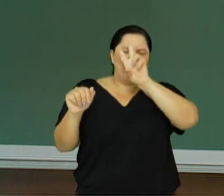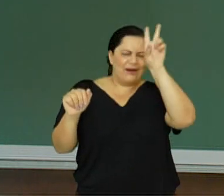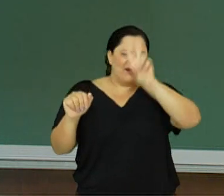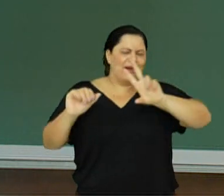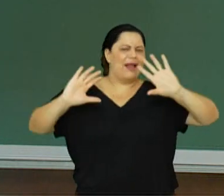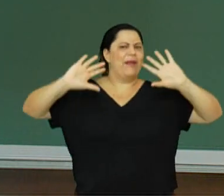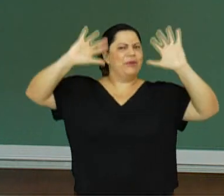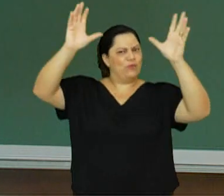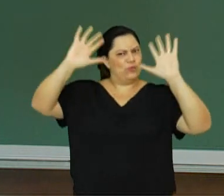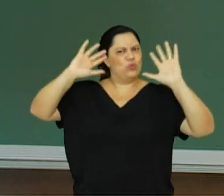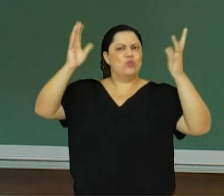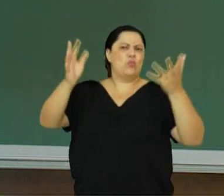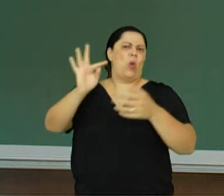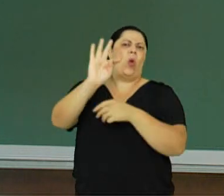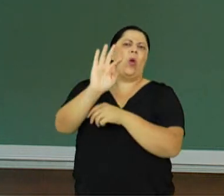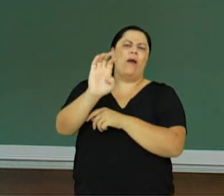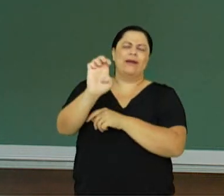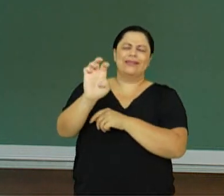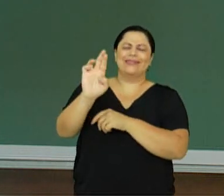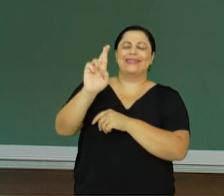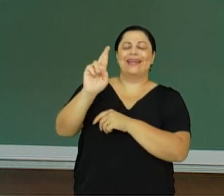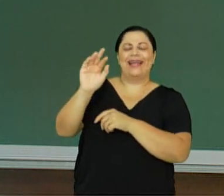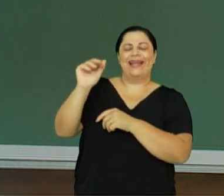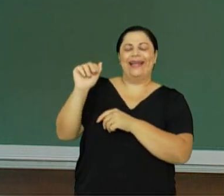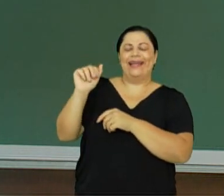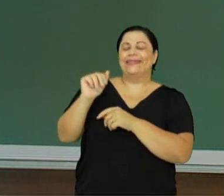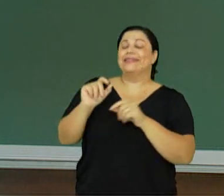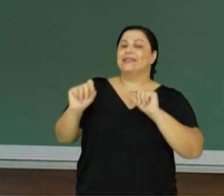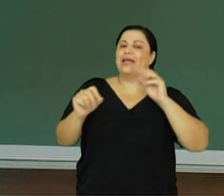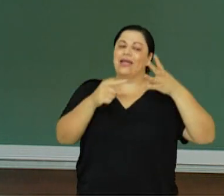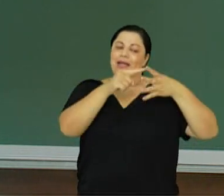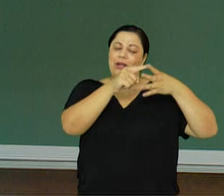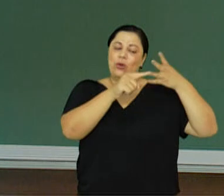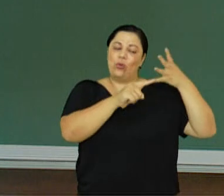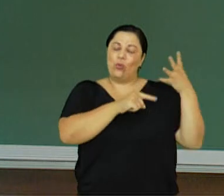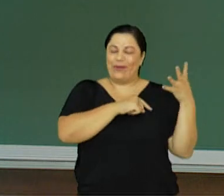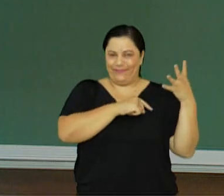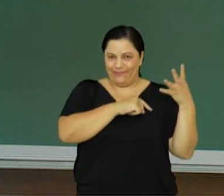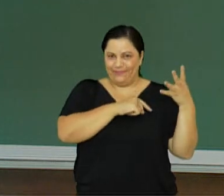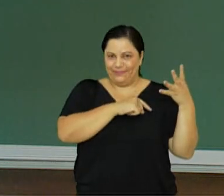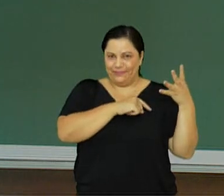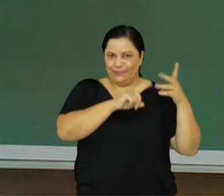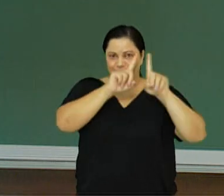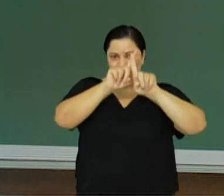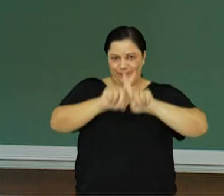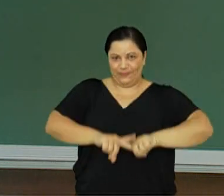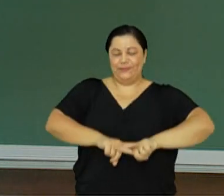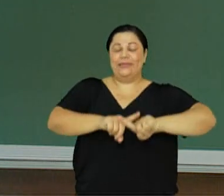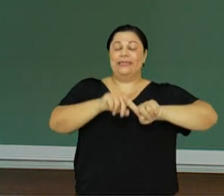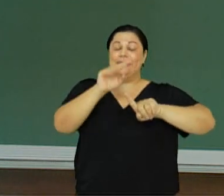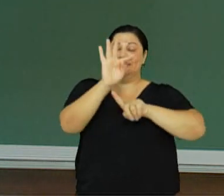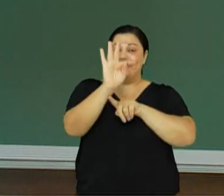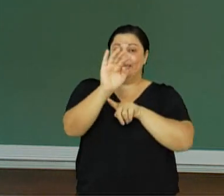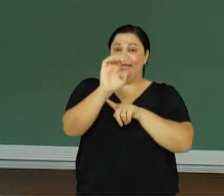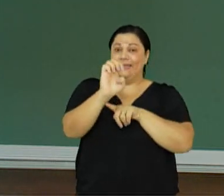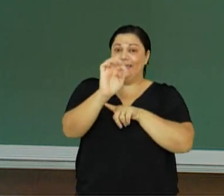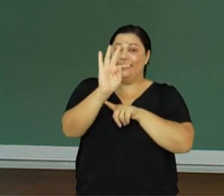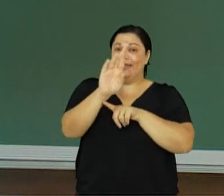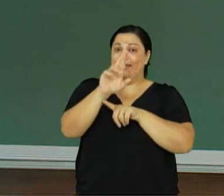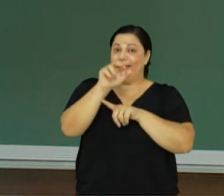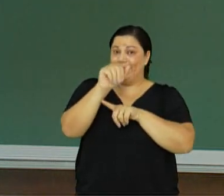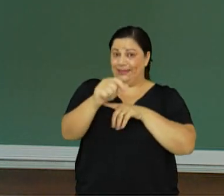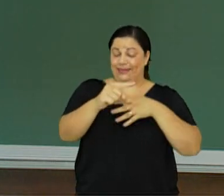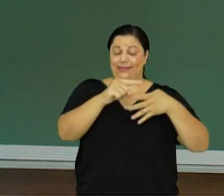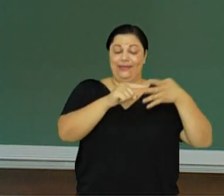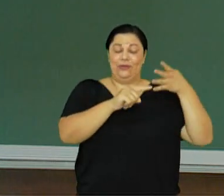vôlei, tetracampeão, ou seja, 4, né? 4 vezes campeão. No caso aqui, tetraedros é porque ele vai ser